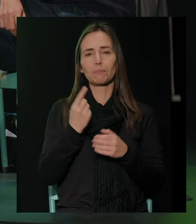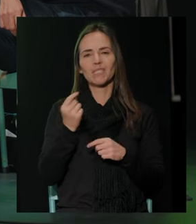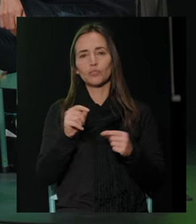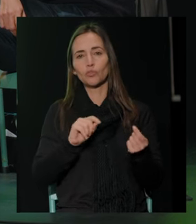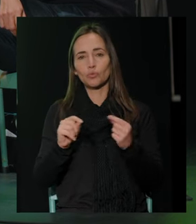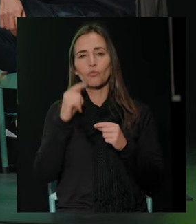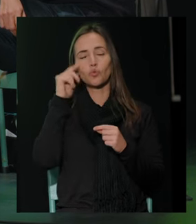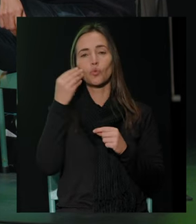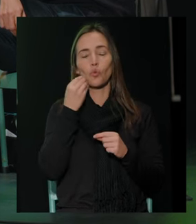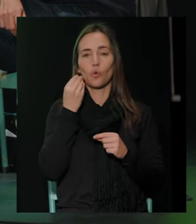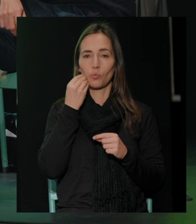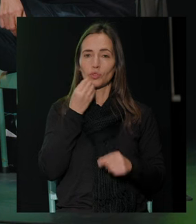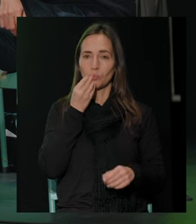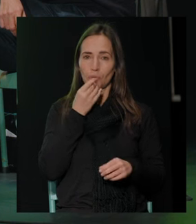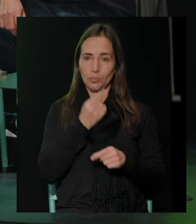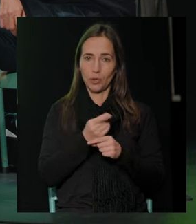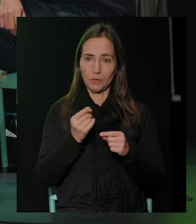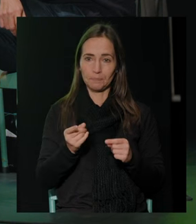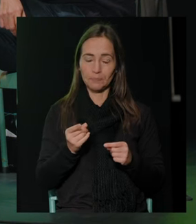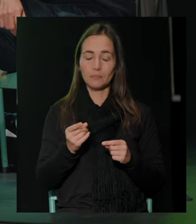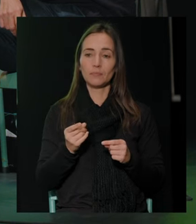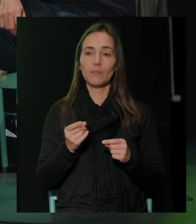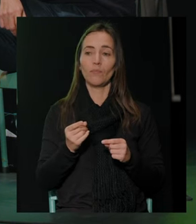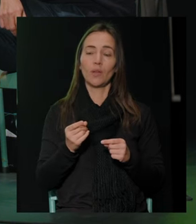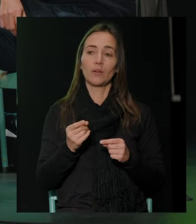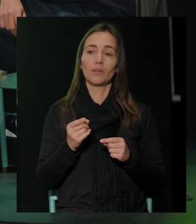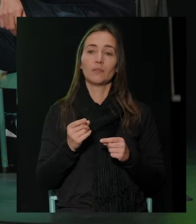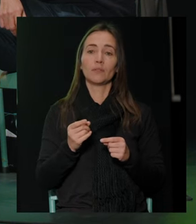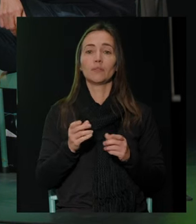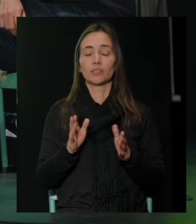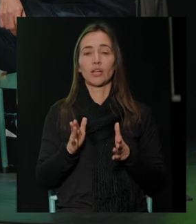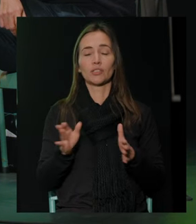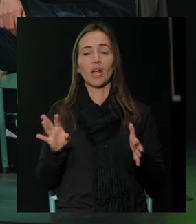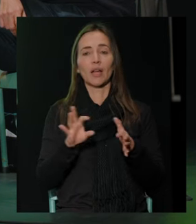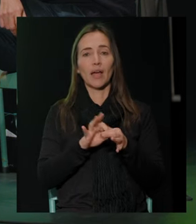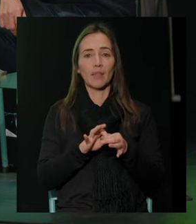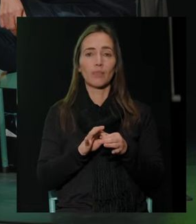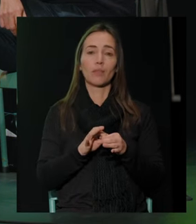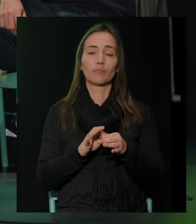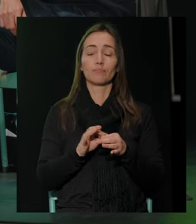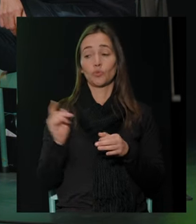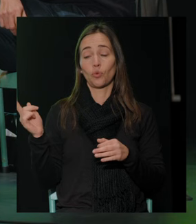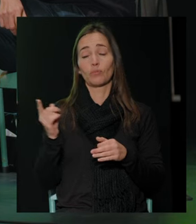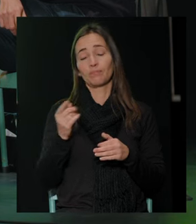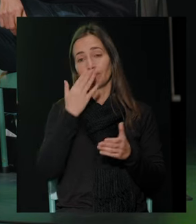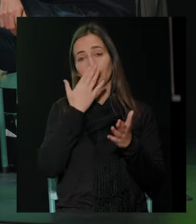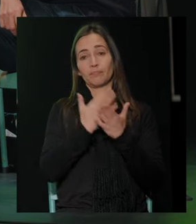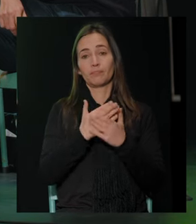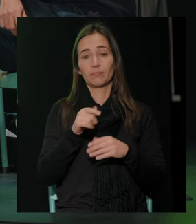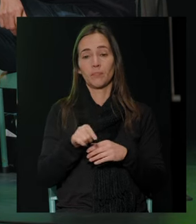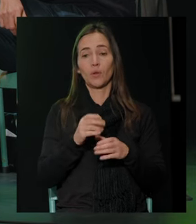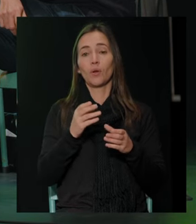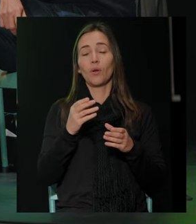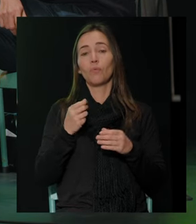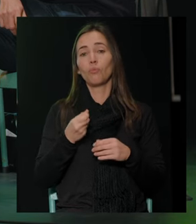futuro. E explico. Contrariamente àquilo, e João, tu se falaste de crescimento, certamente foste confrontado com isso. Contrariamente àquilo que